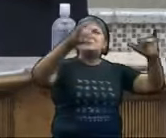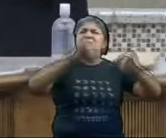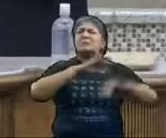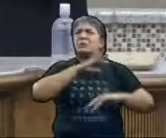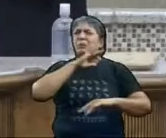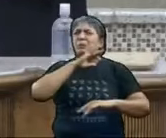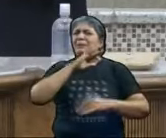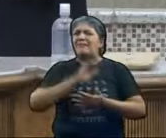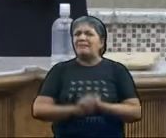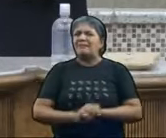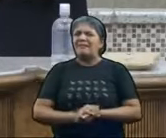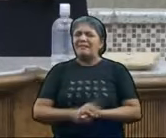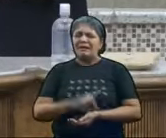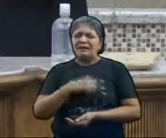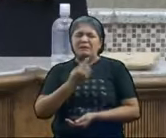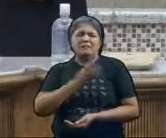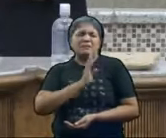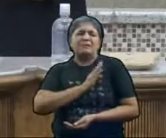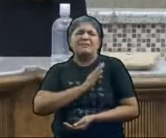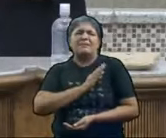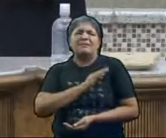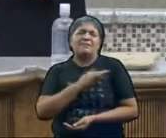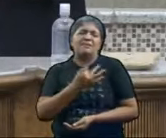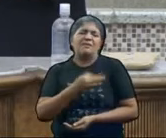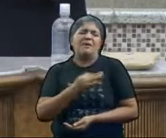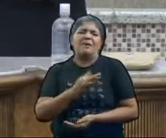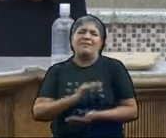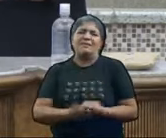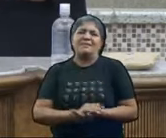o nosso coração, a nossa alma. Mas